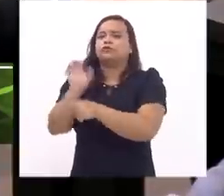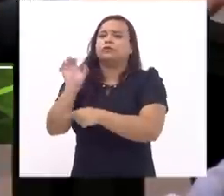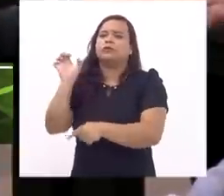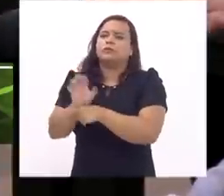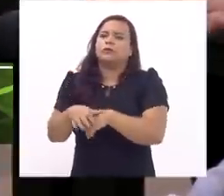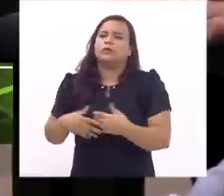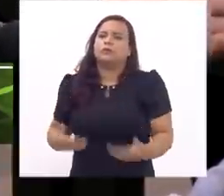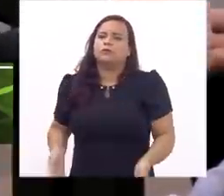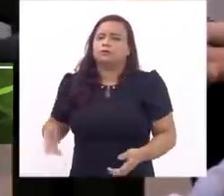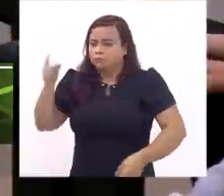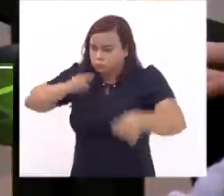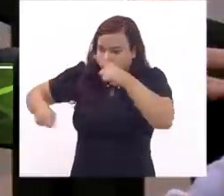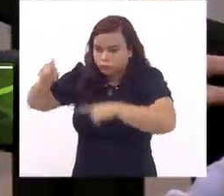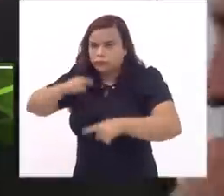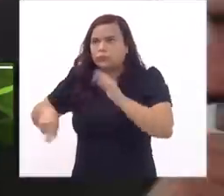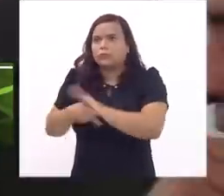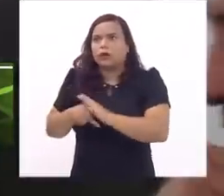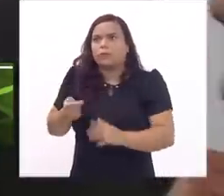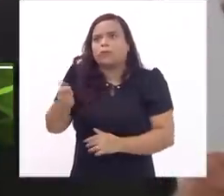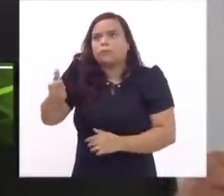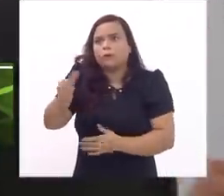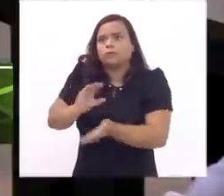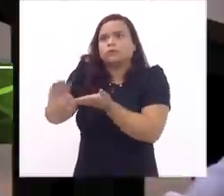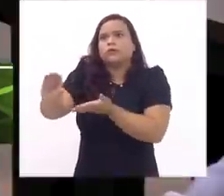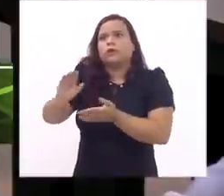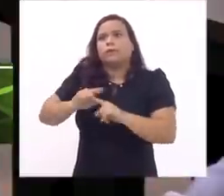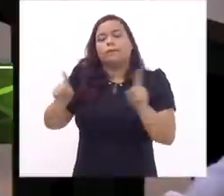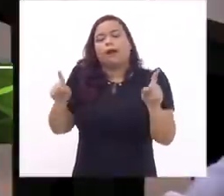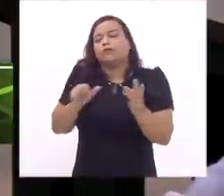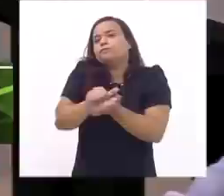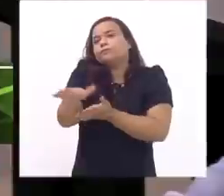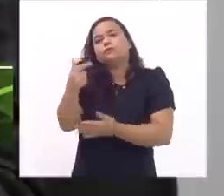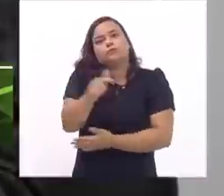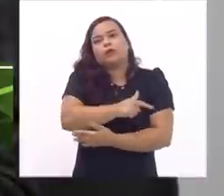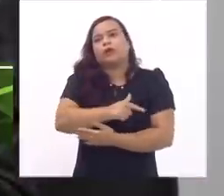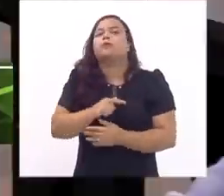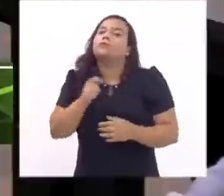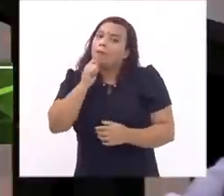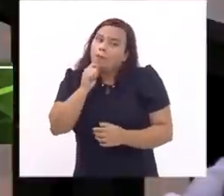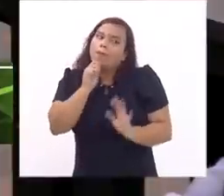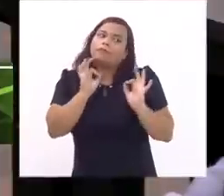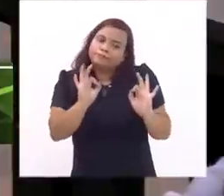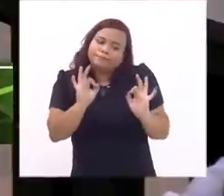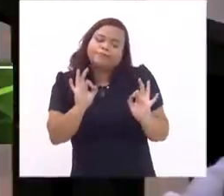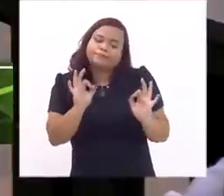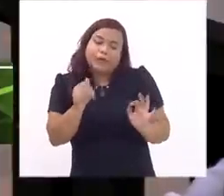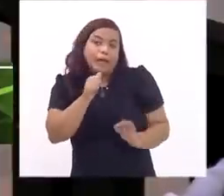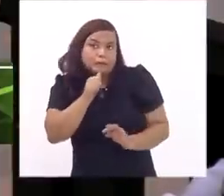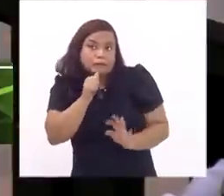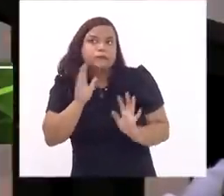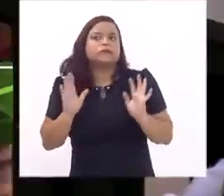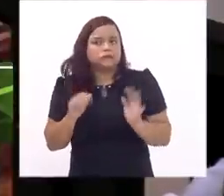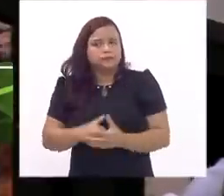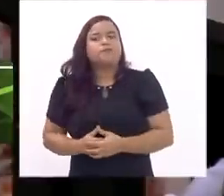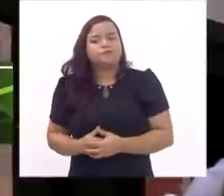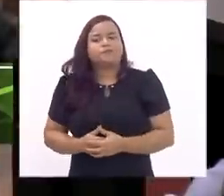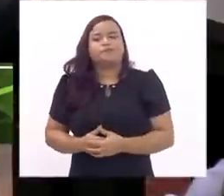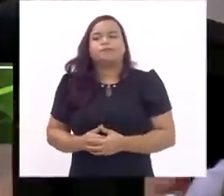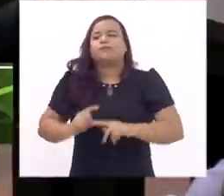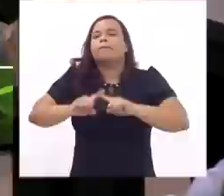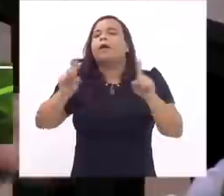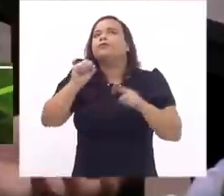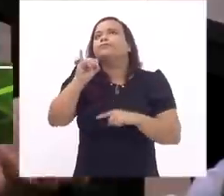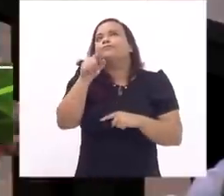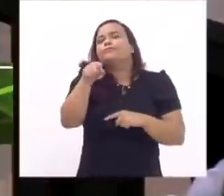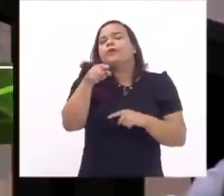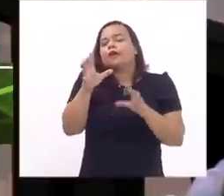que dominada pelos comissionados. Mas que não foram demitidos. Não foram ainda. Não foram demitidos. Então, dá para construir dessa forma. Se você conseguir numerar